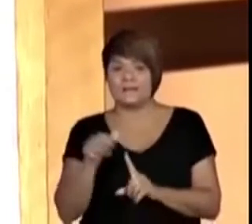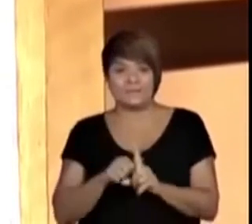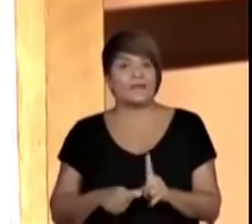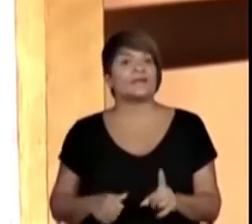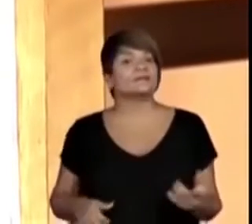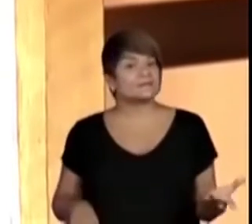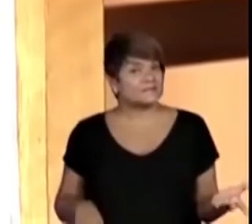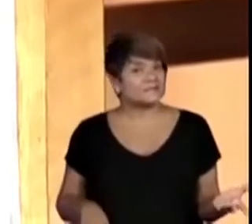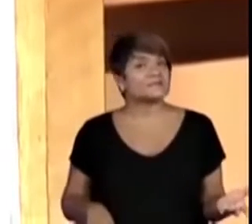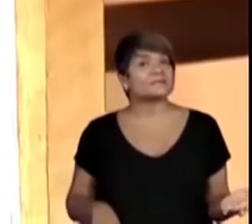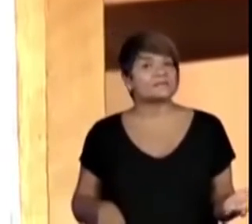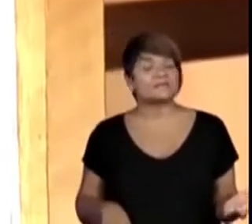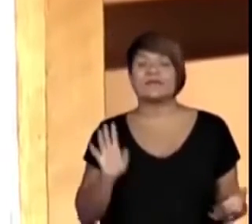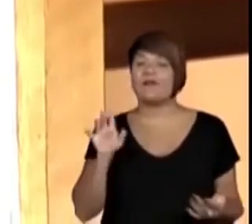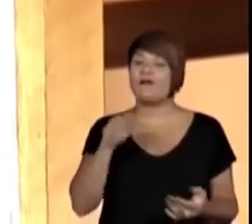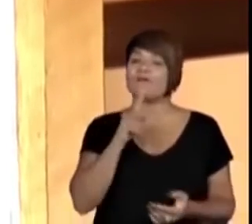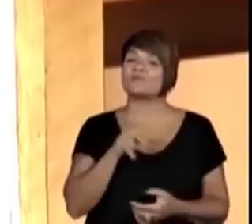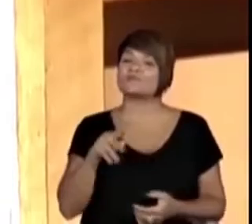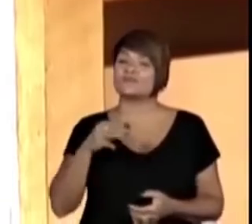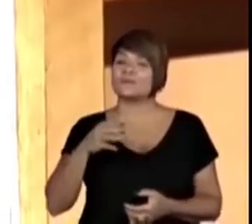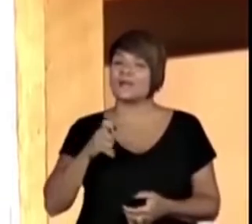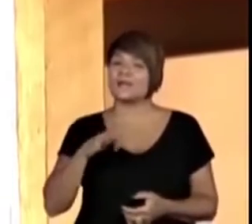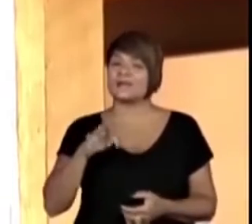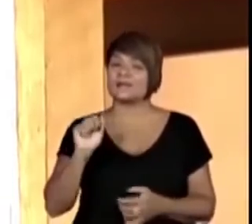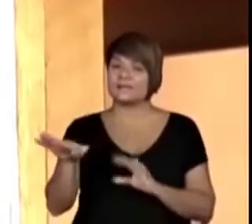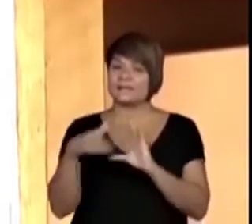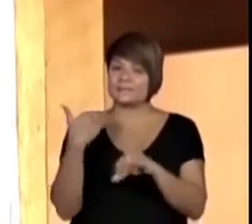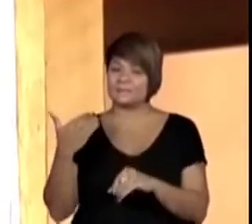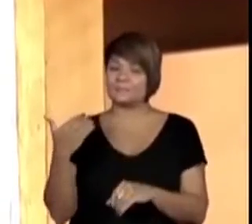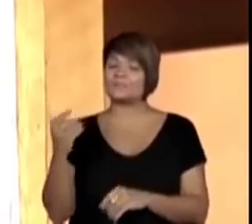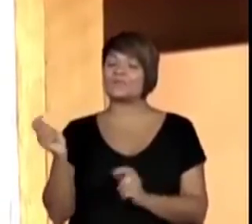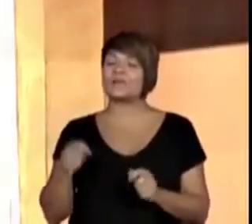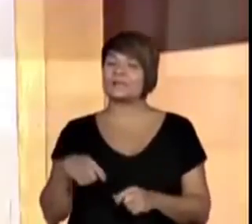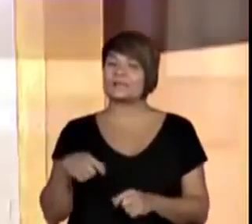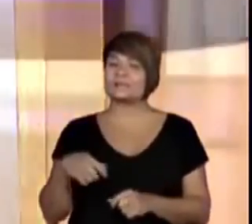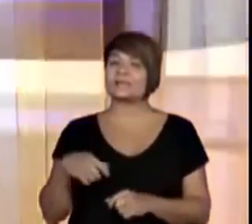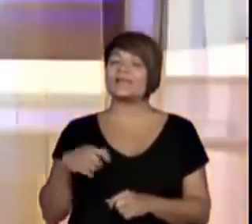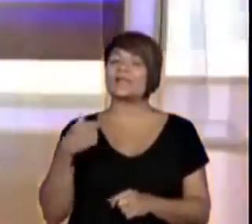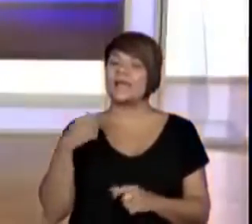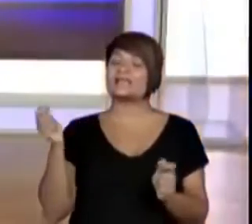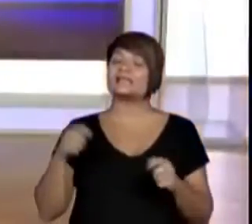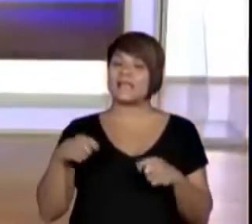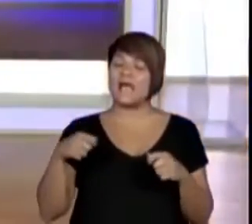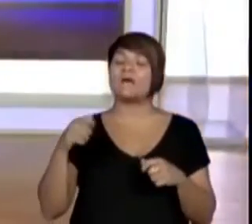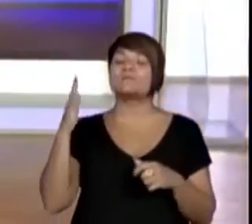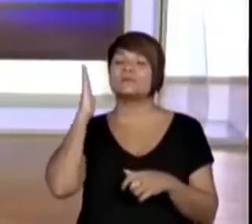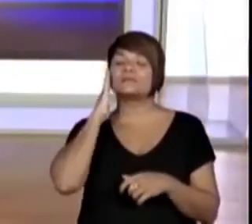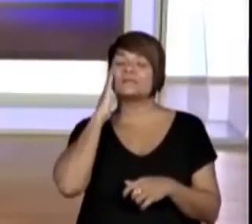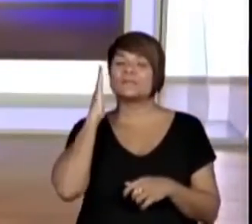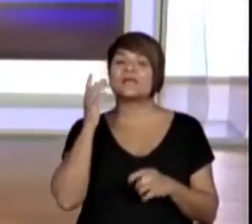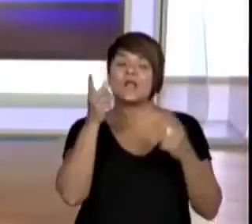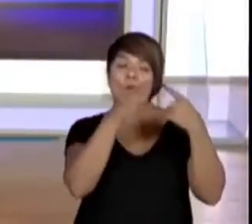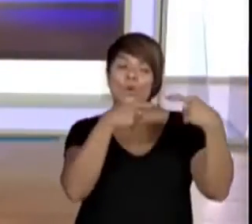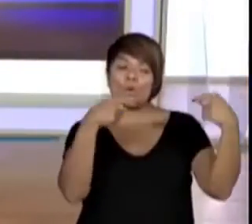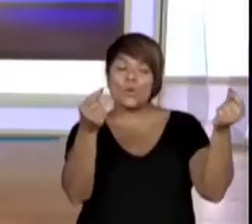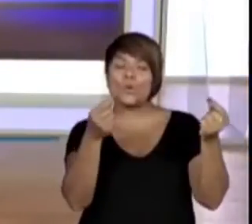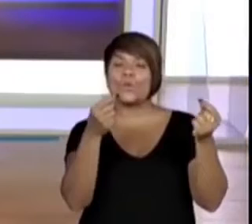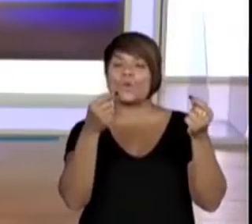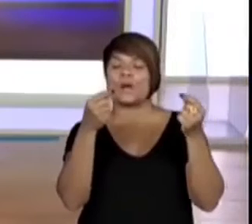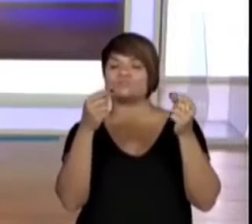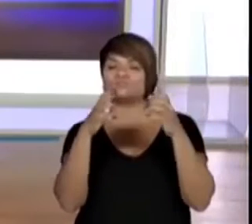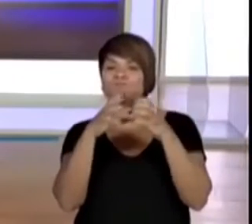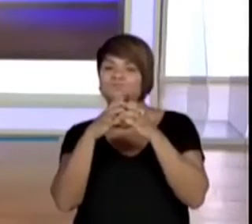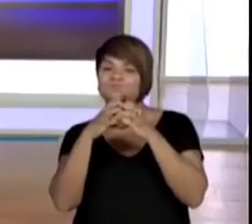que informação legal, professora Maria. Ela trouxe, dá para saber as fases da lua, os